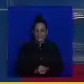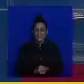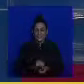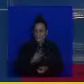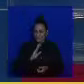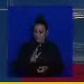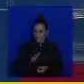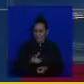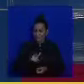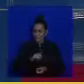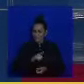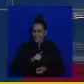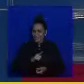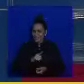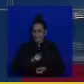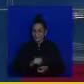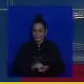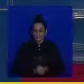E já temos então